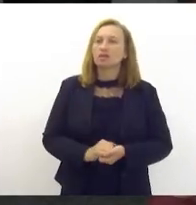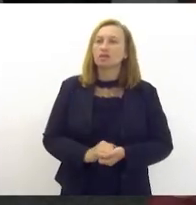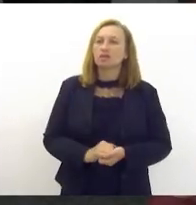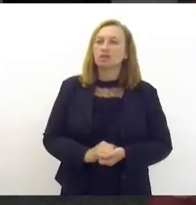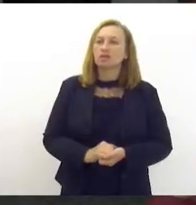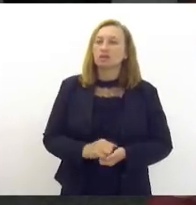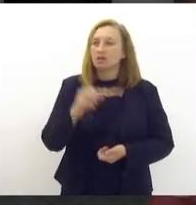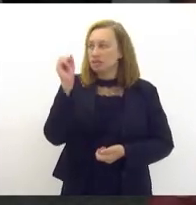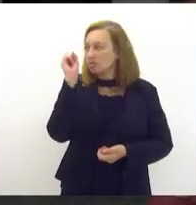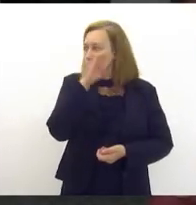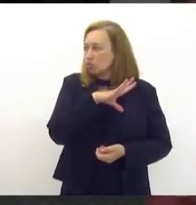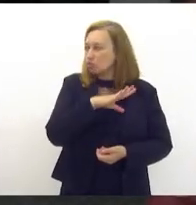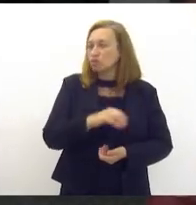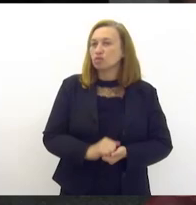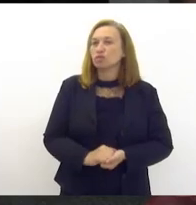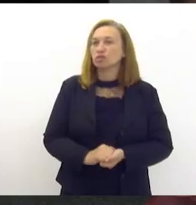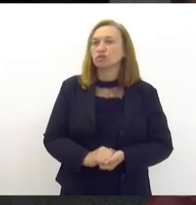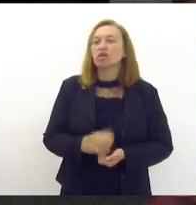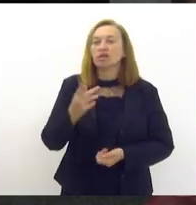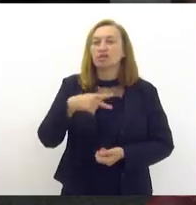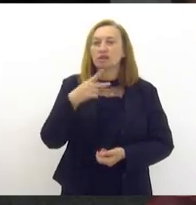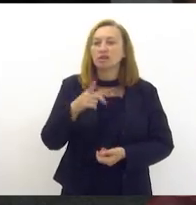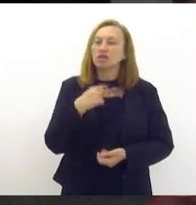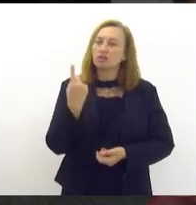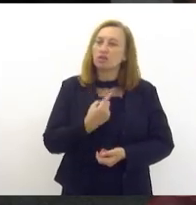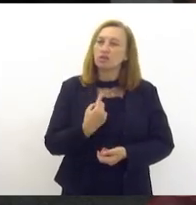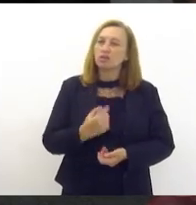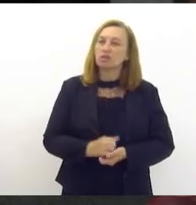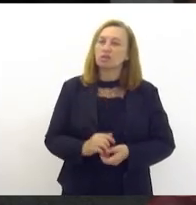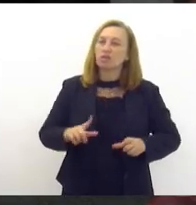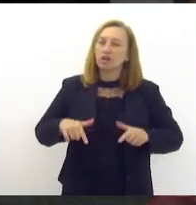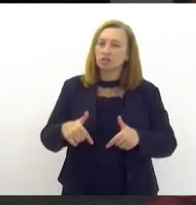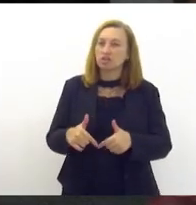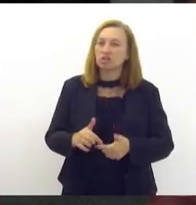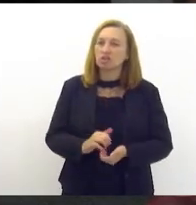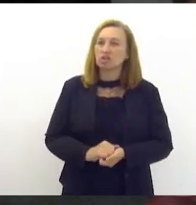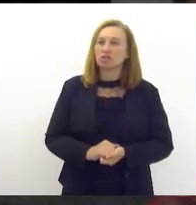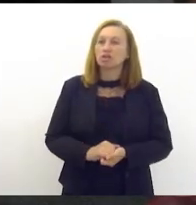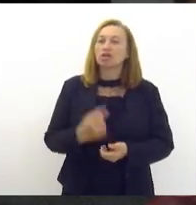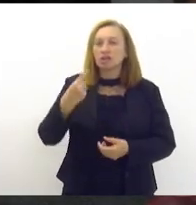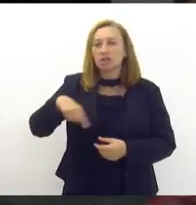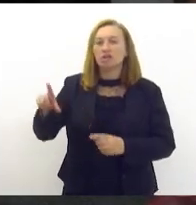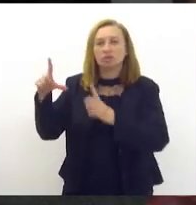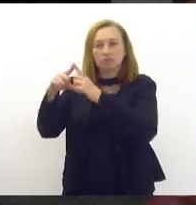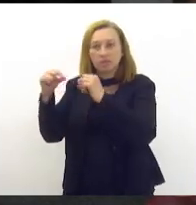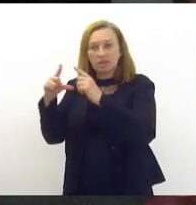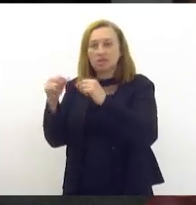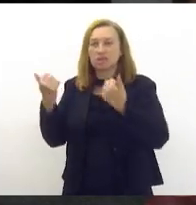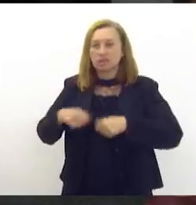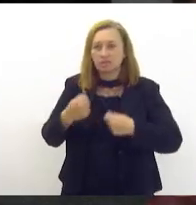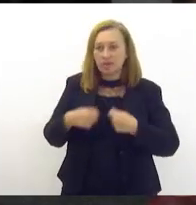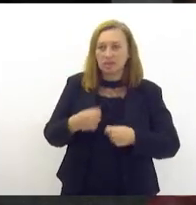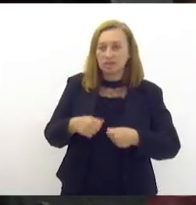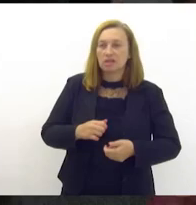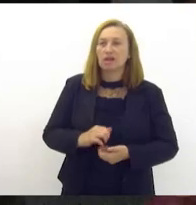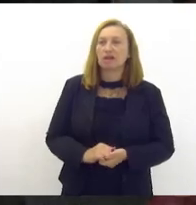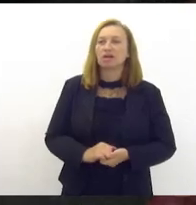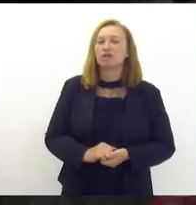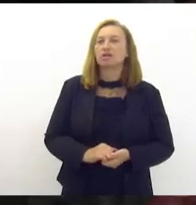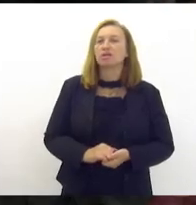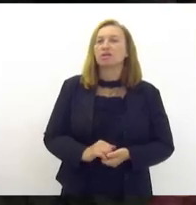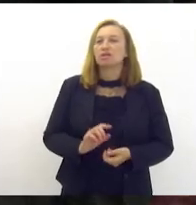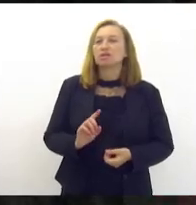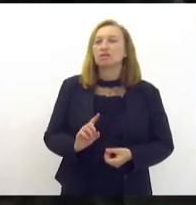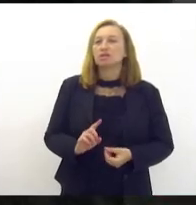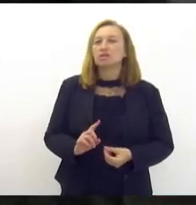este absurdo. E direi que estaremos tomando medidas, que iremos a Brasília, se necessário, voltaremos a Brasília, não